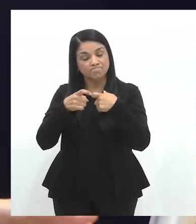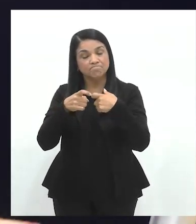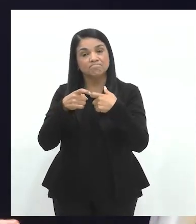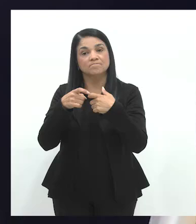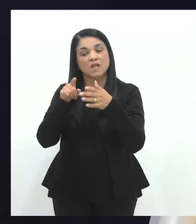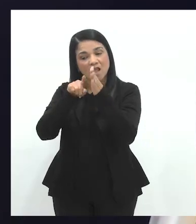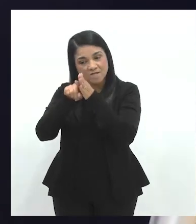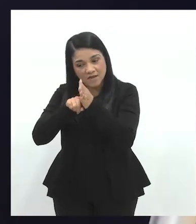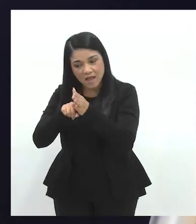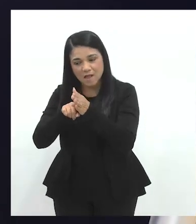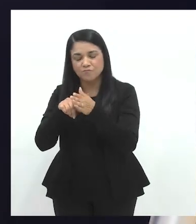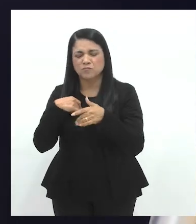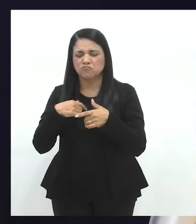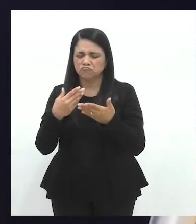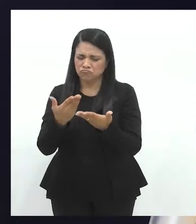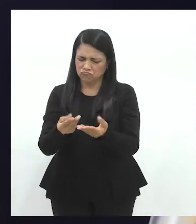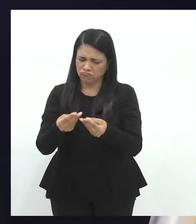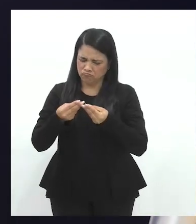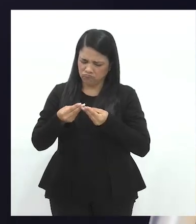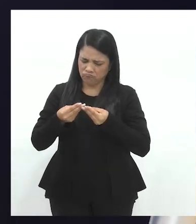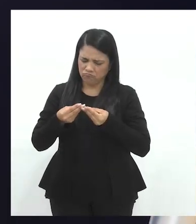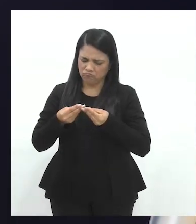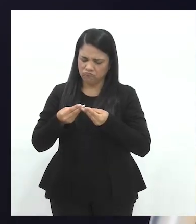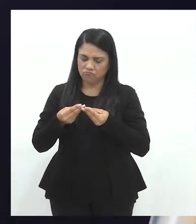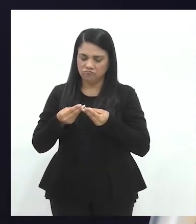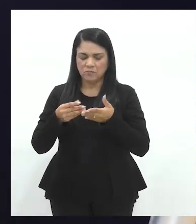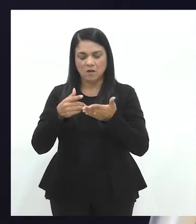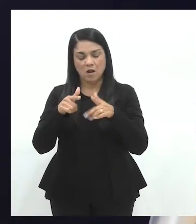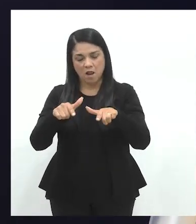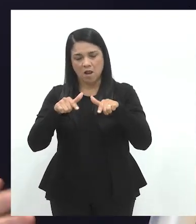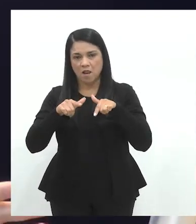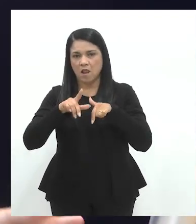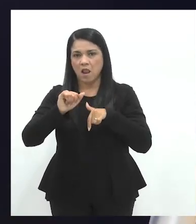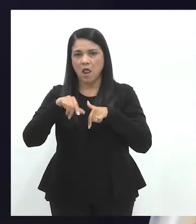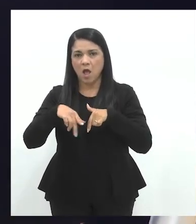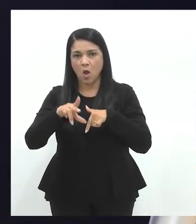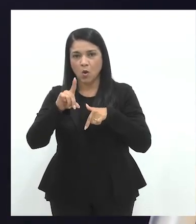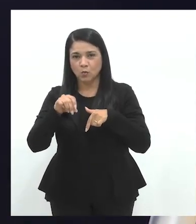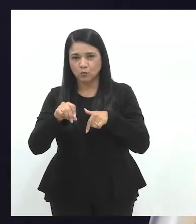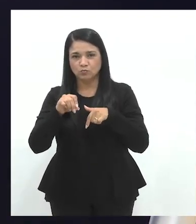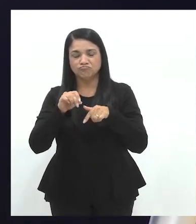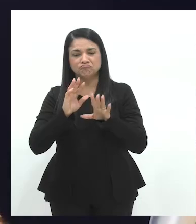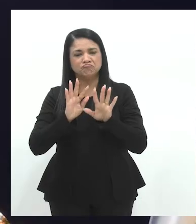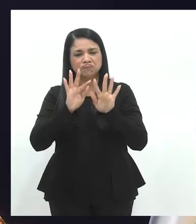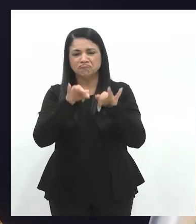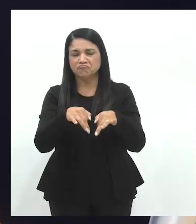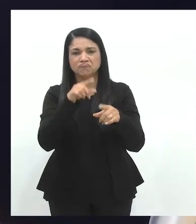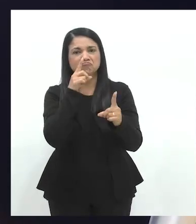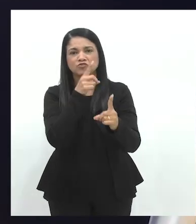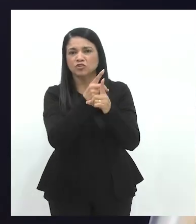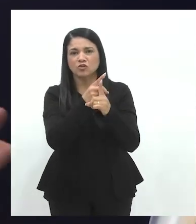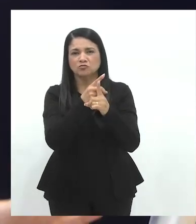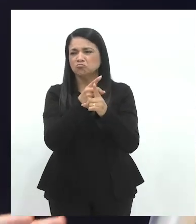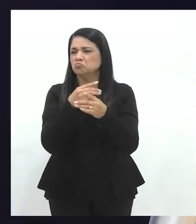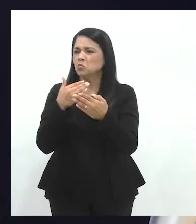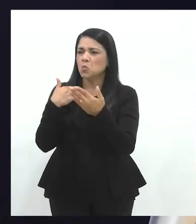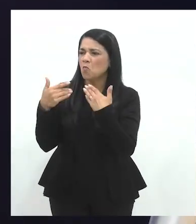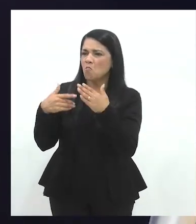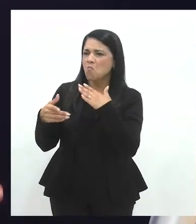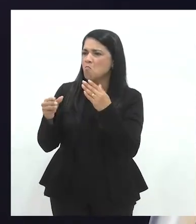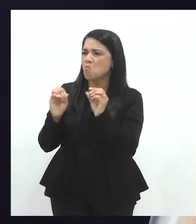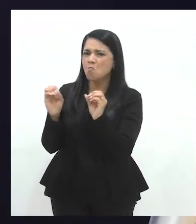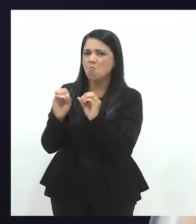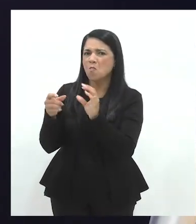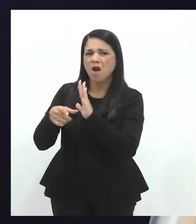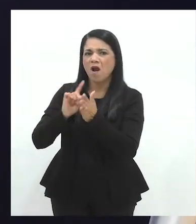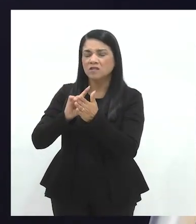consulta, o profissional olhou o laudo, olhou o relatório, já foi para o final e já fechou o diagnóstico. Não conversou, não bateu